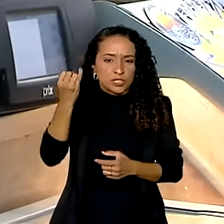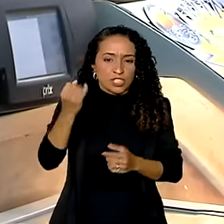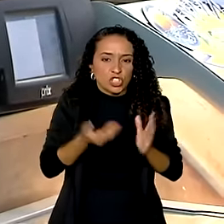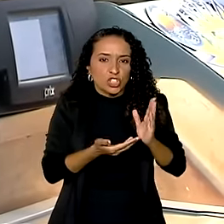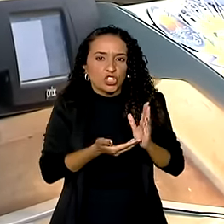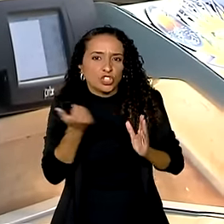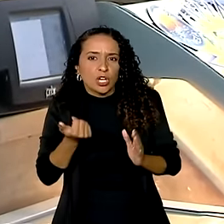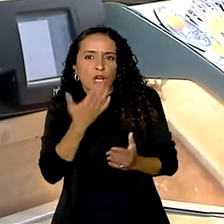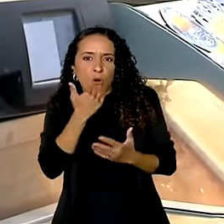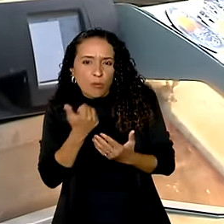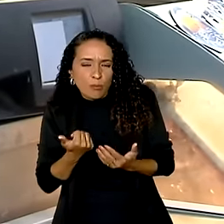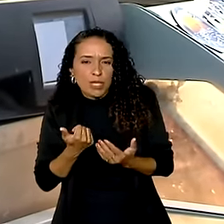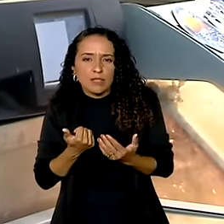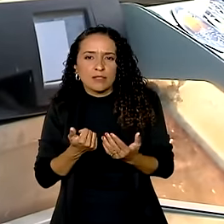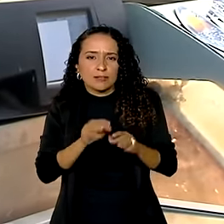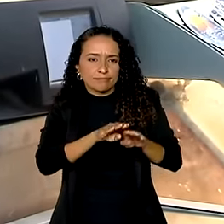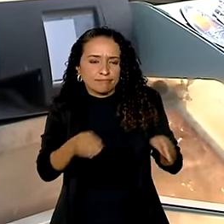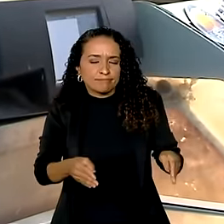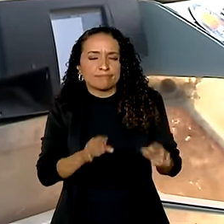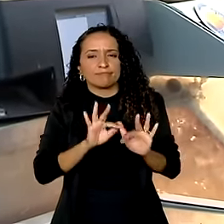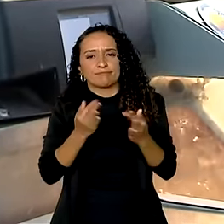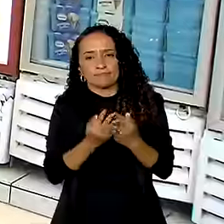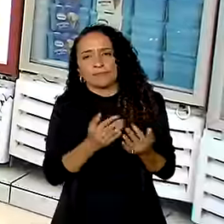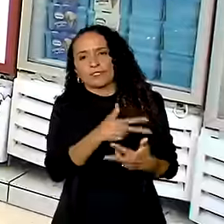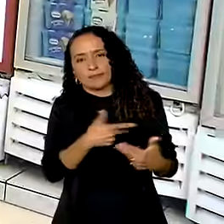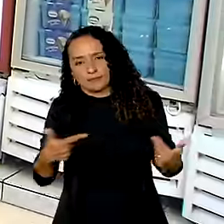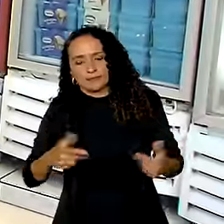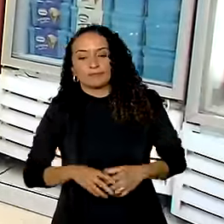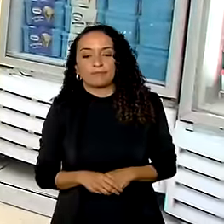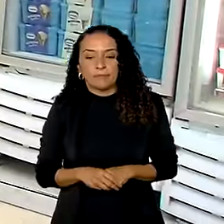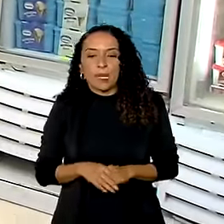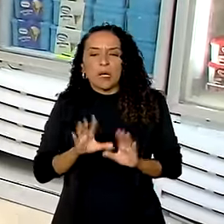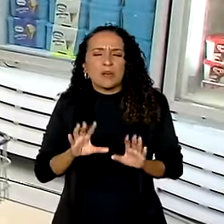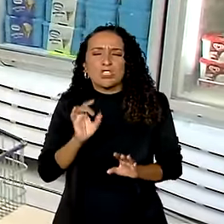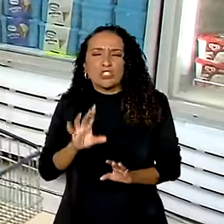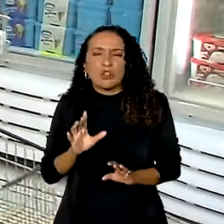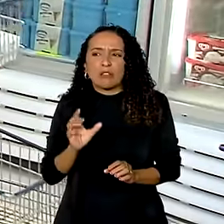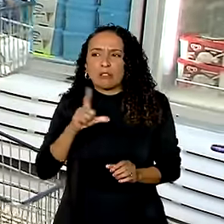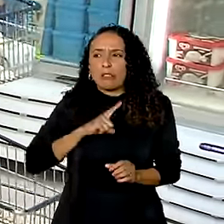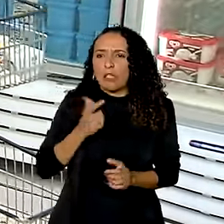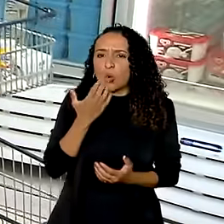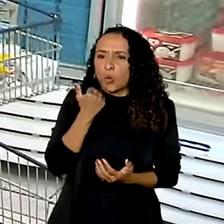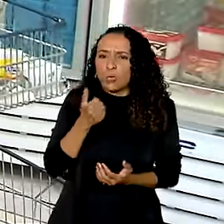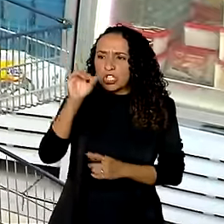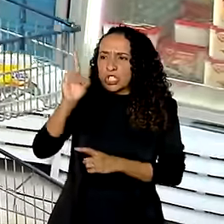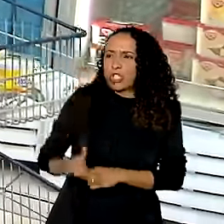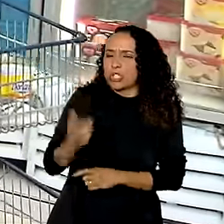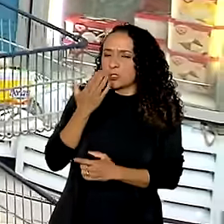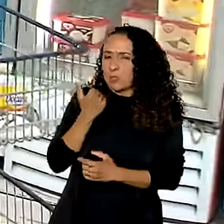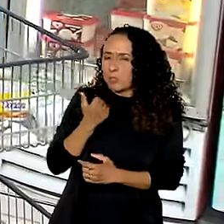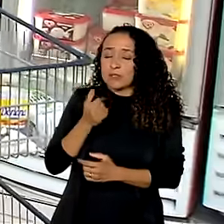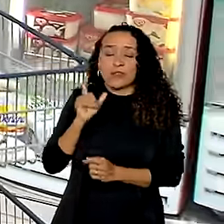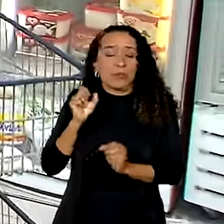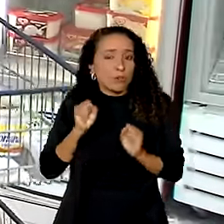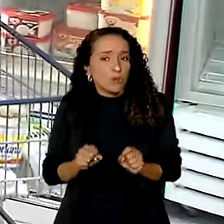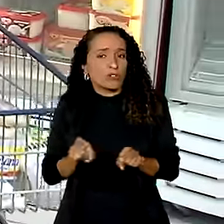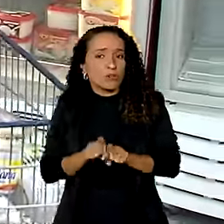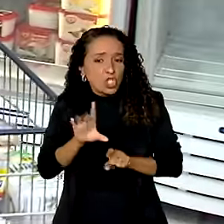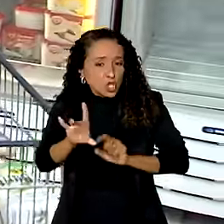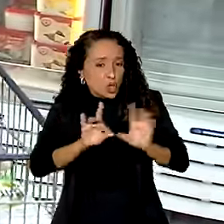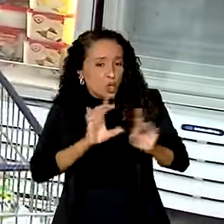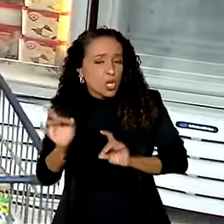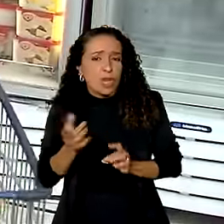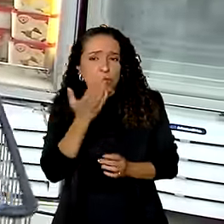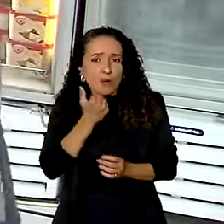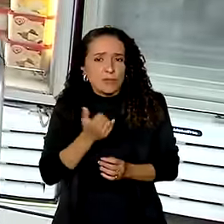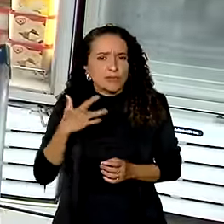tirar os alimentos da mesa de muitas famílias. Mas não basta ter o que comer. Ter direito à alimentação é poder escolher entre alimentos